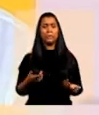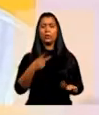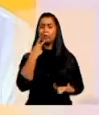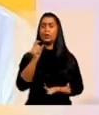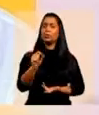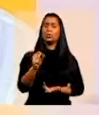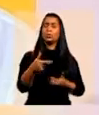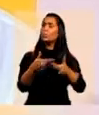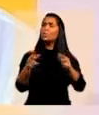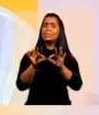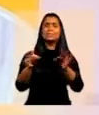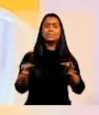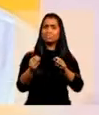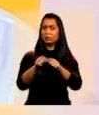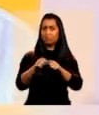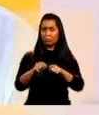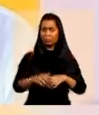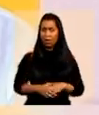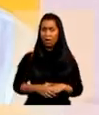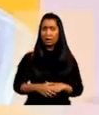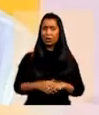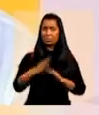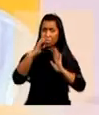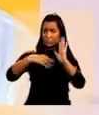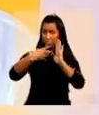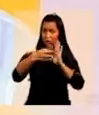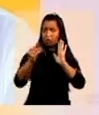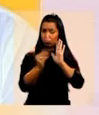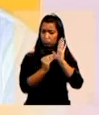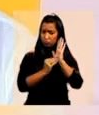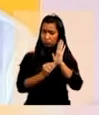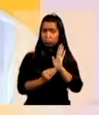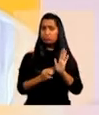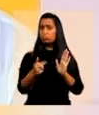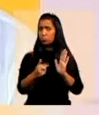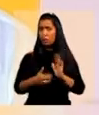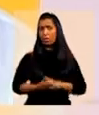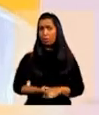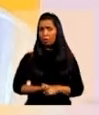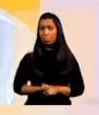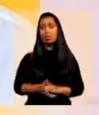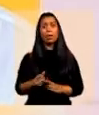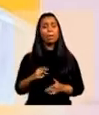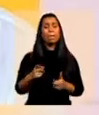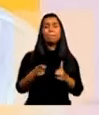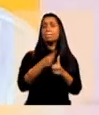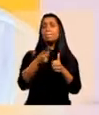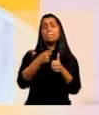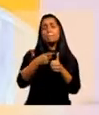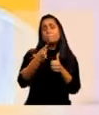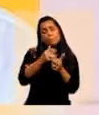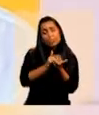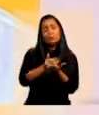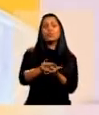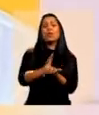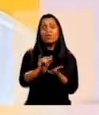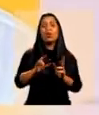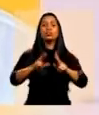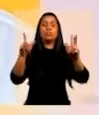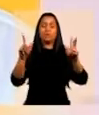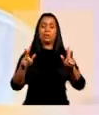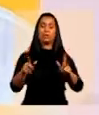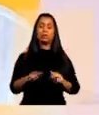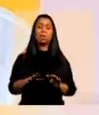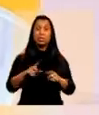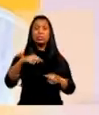que eu indico é faz o básico, faz o simples, cria sua planilha no Excel e coloca seus dados lá. Esse é o primeiro ponto que já vai fazer uma